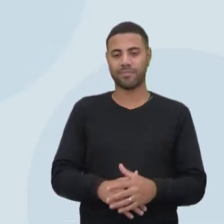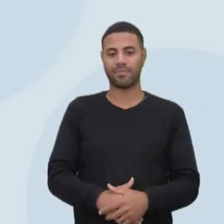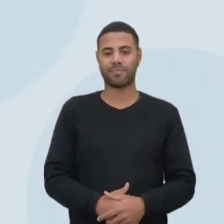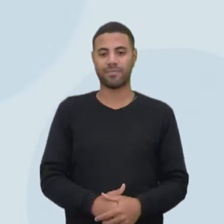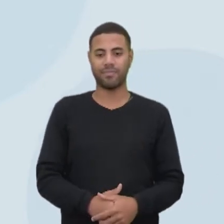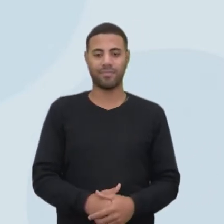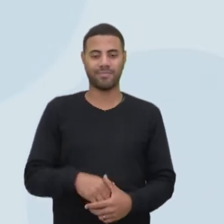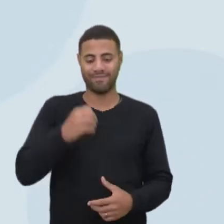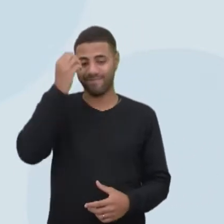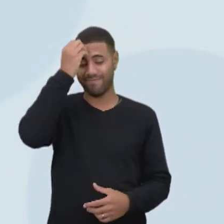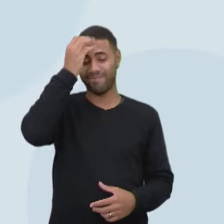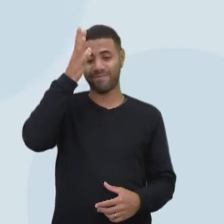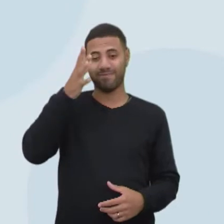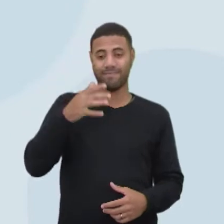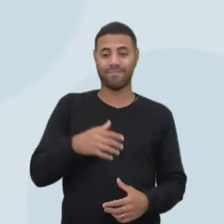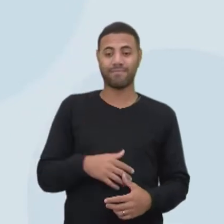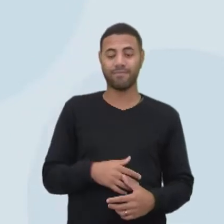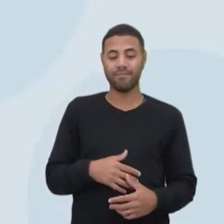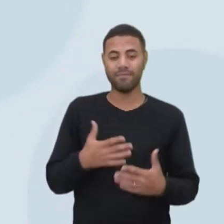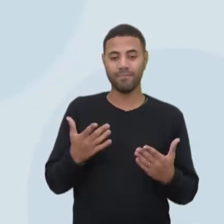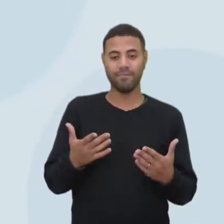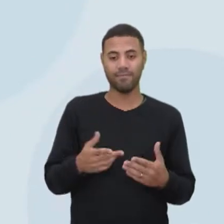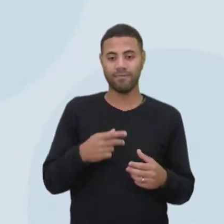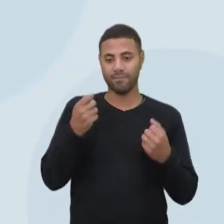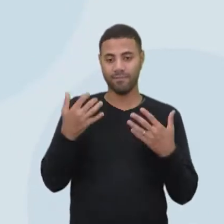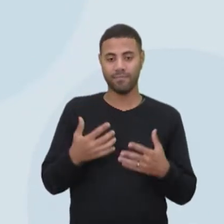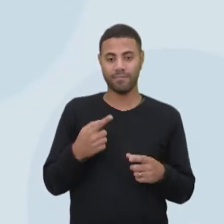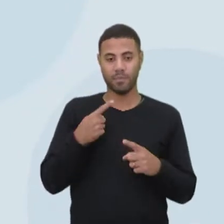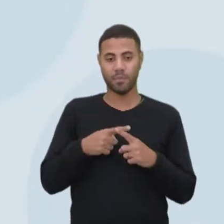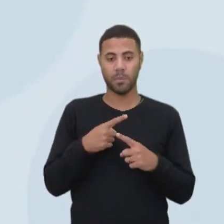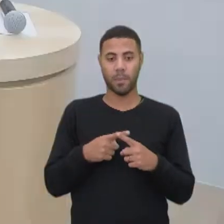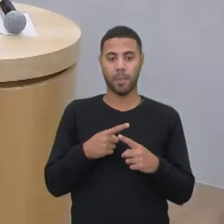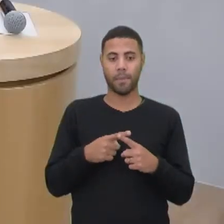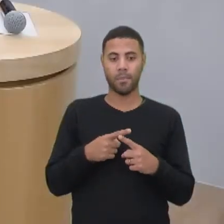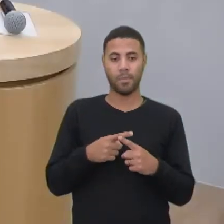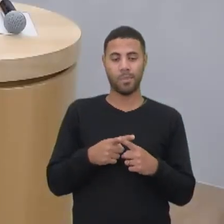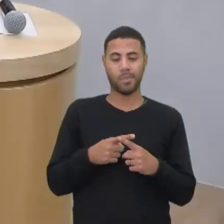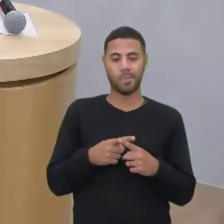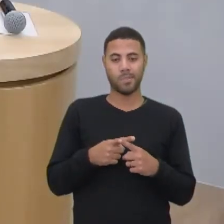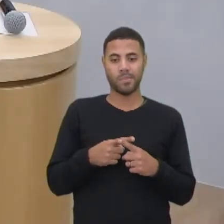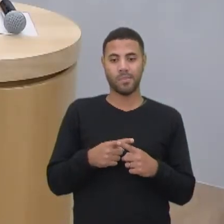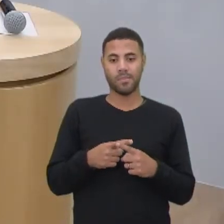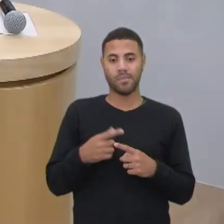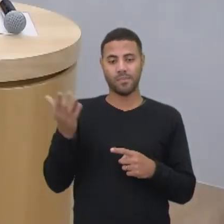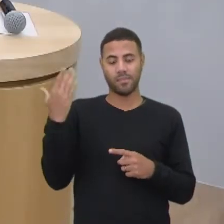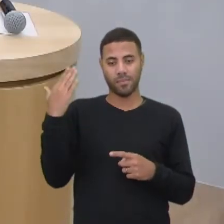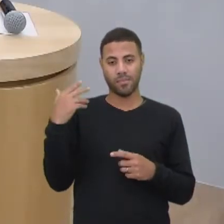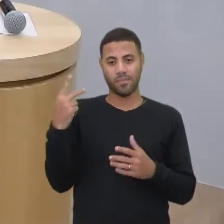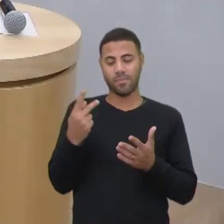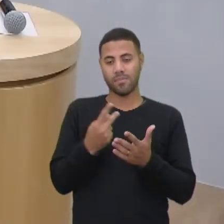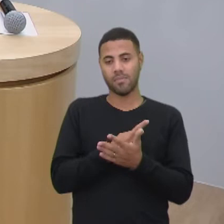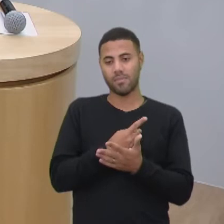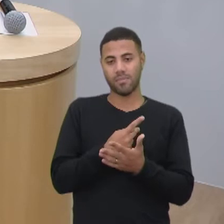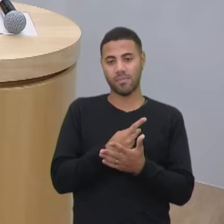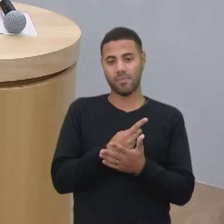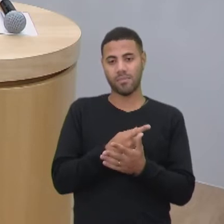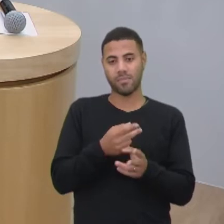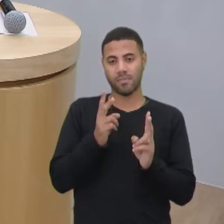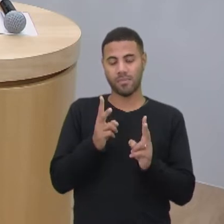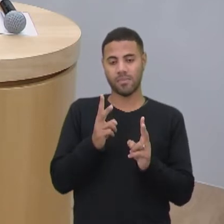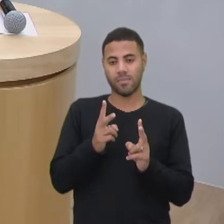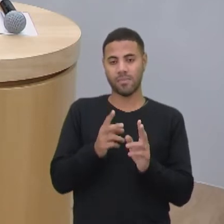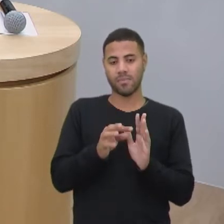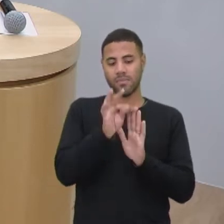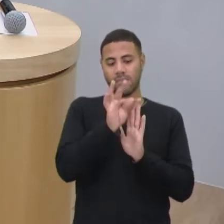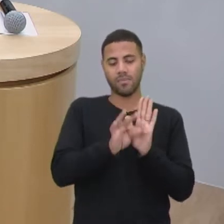Não lembra? Essa tirinha, eles estavam falando que era porque numa época aí ficou-se censurando demais os textos para o